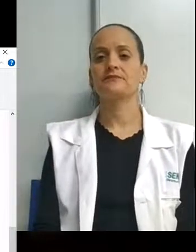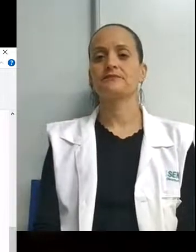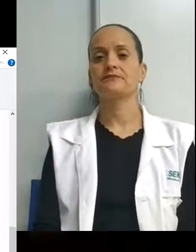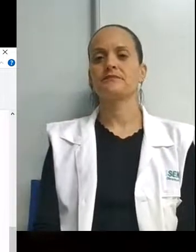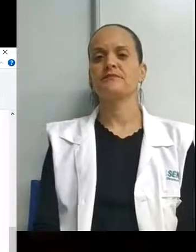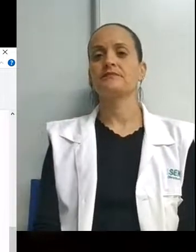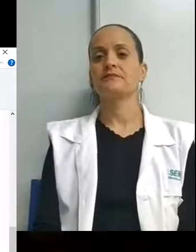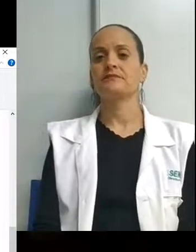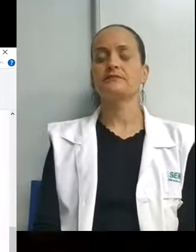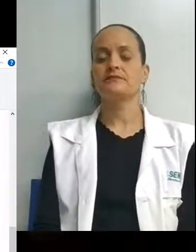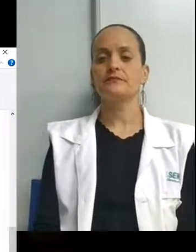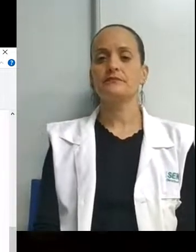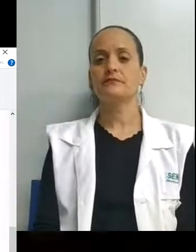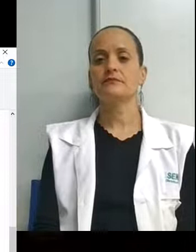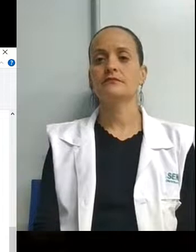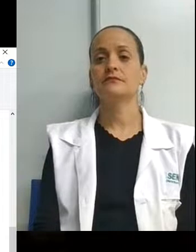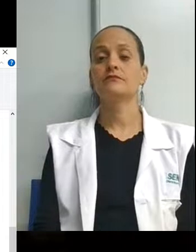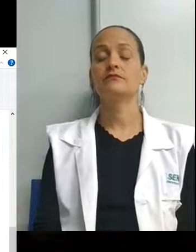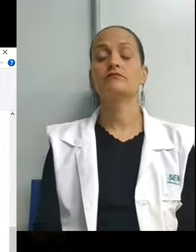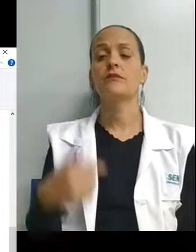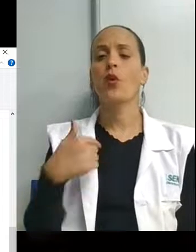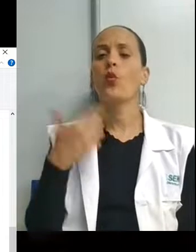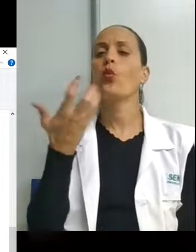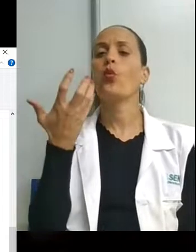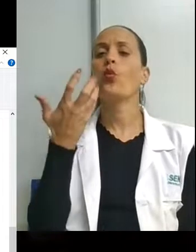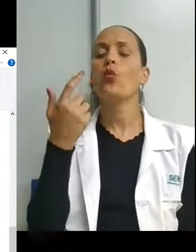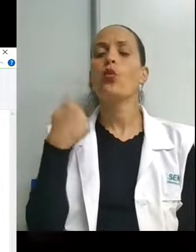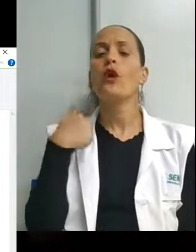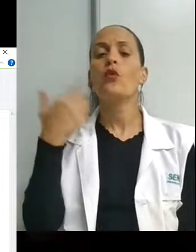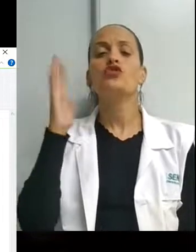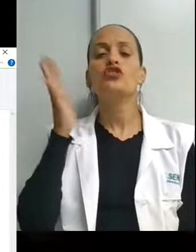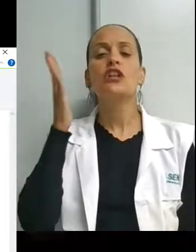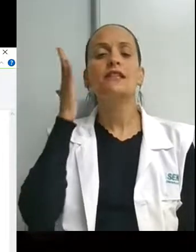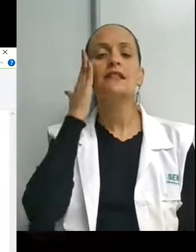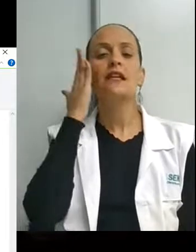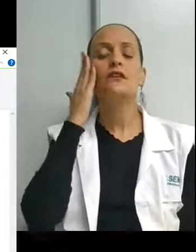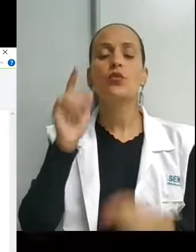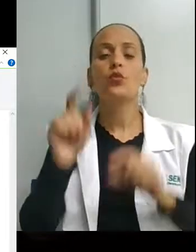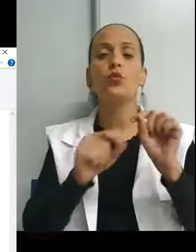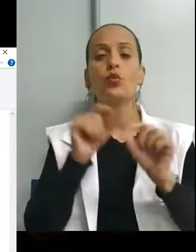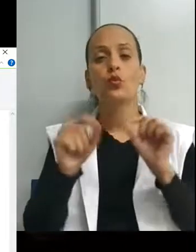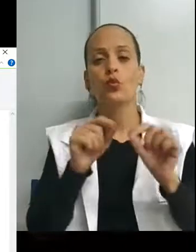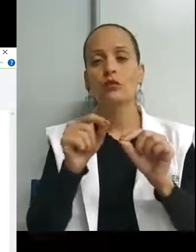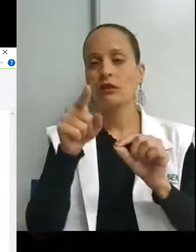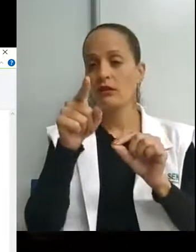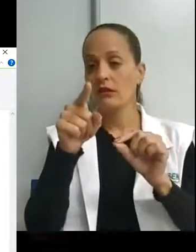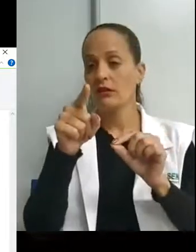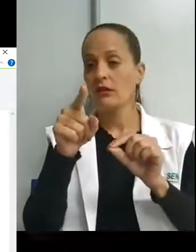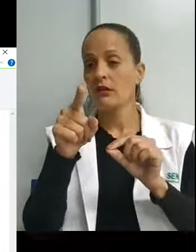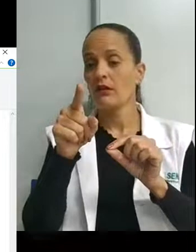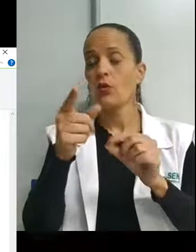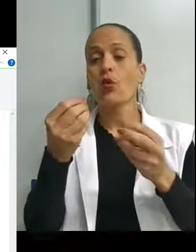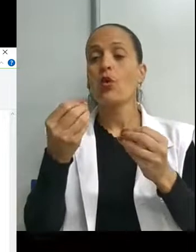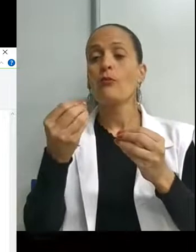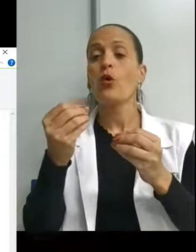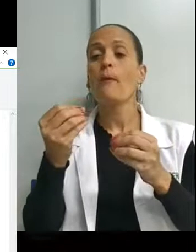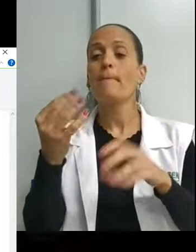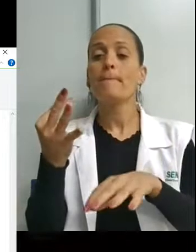Então, bora lá. O que eu já sei desse triângulo aqui, ó, da potência? Qual que é a fórmula para calcular a potência? Que ela é igual